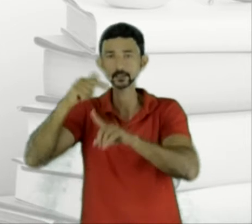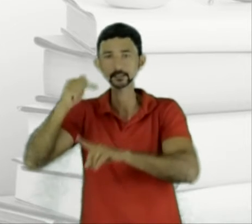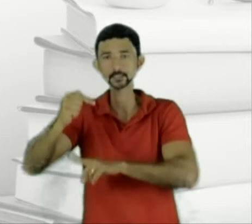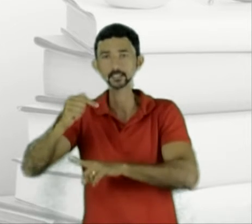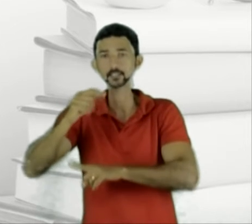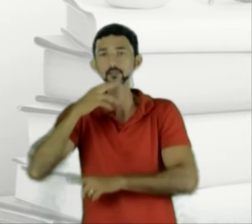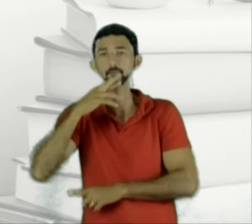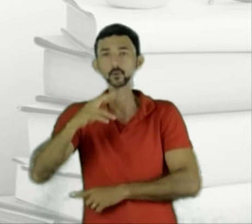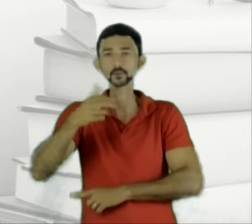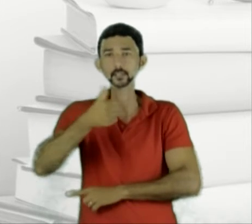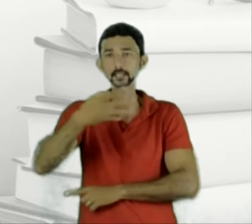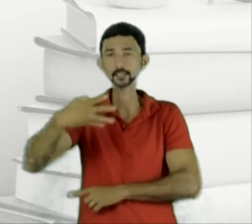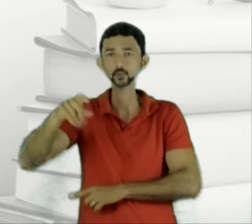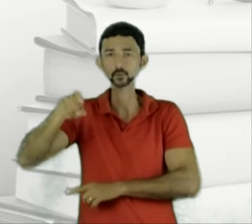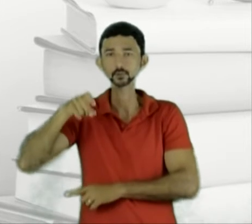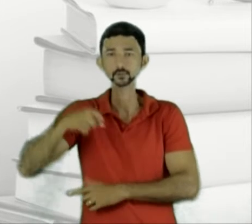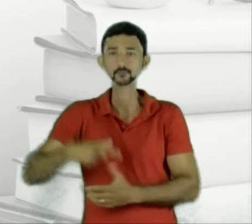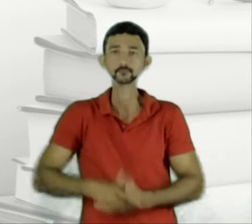tenho 14x.